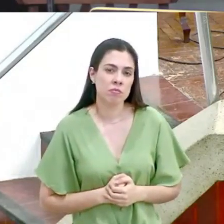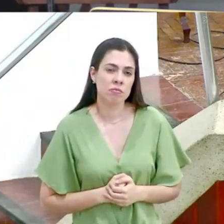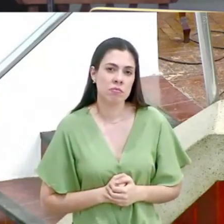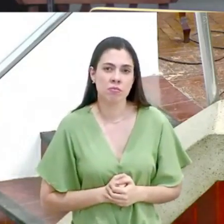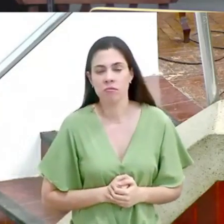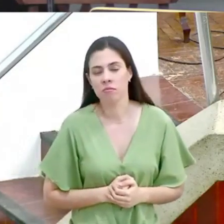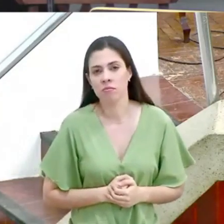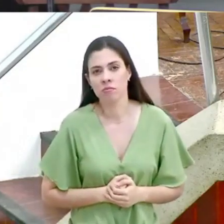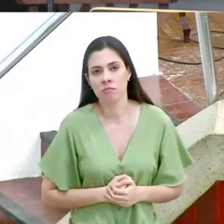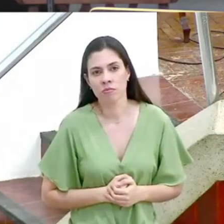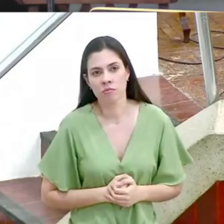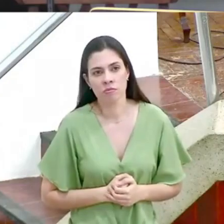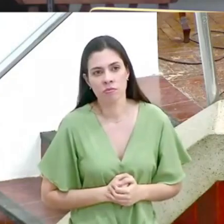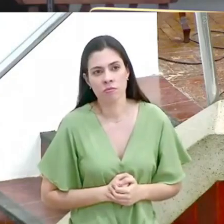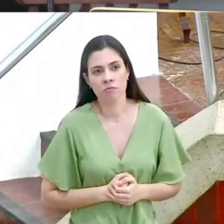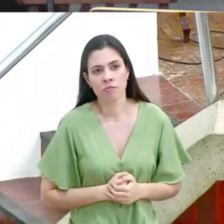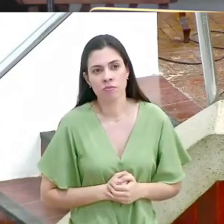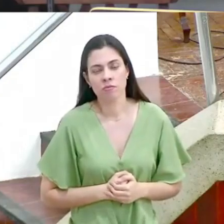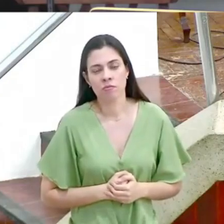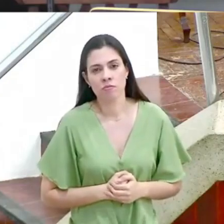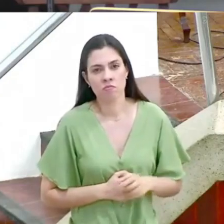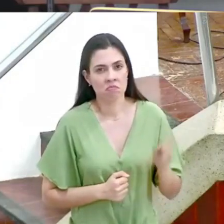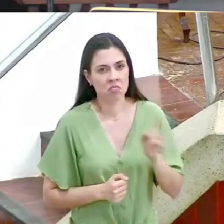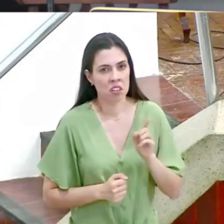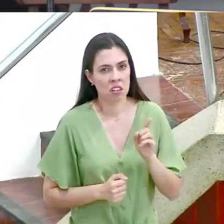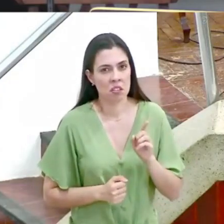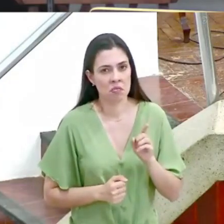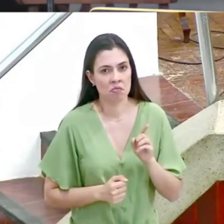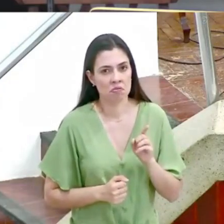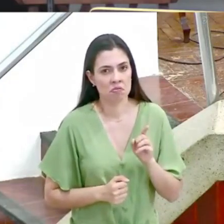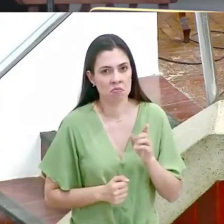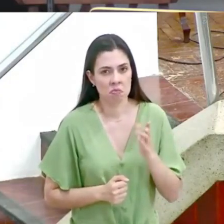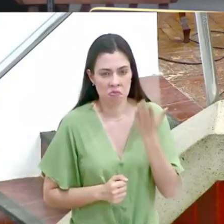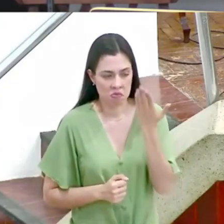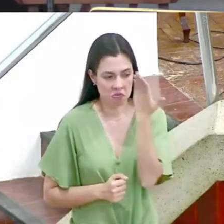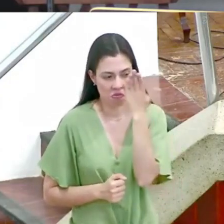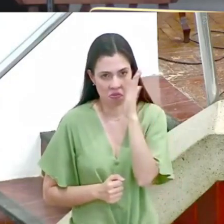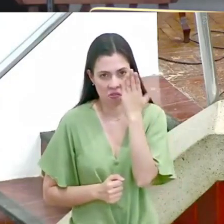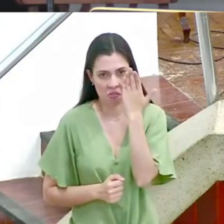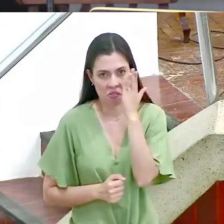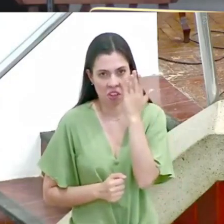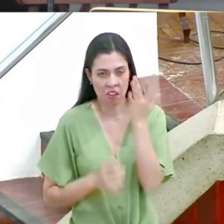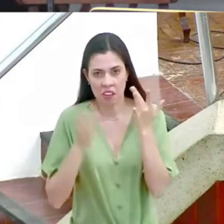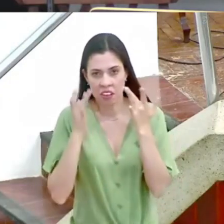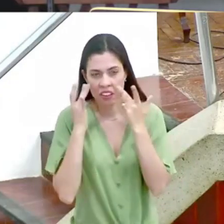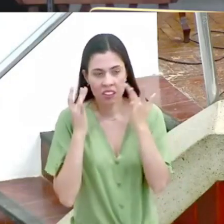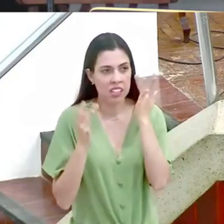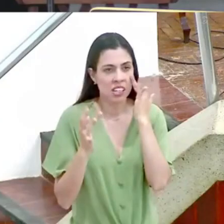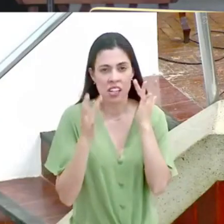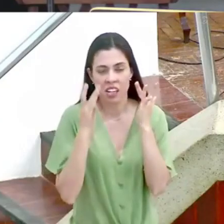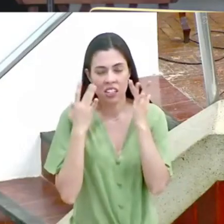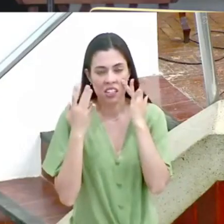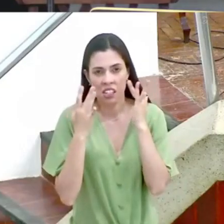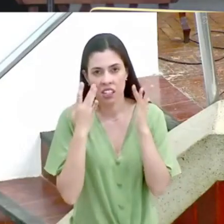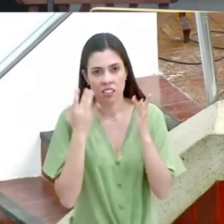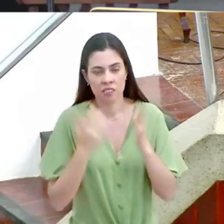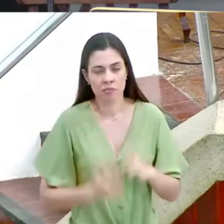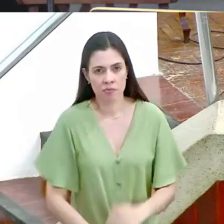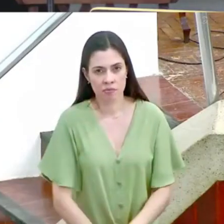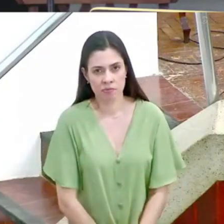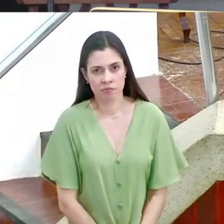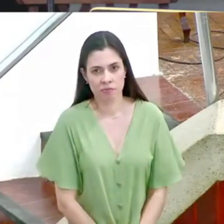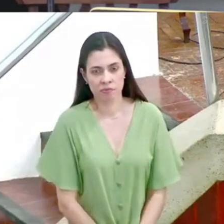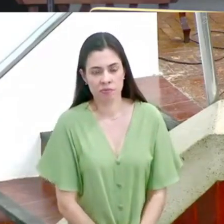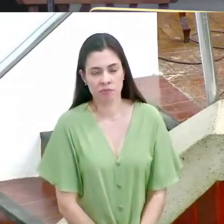conta não no evangelho que não transforme a minha vida a forma como eu vivo a